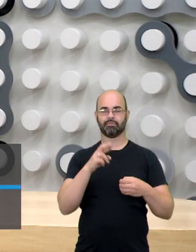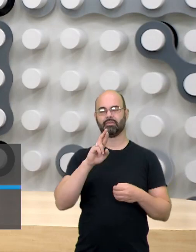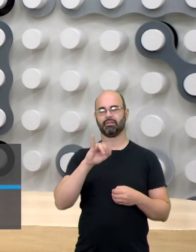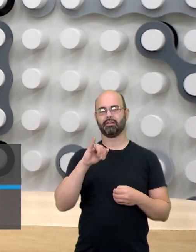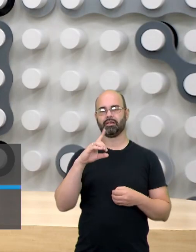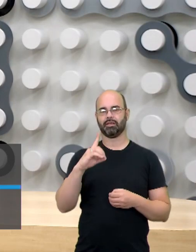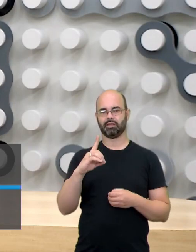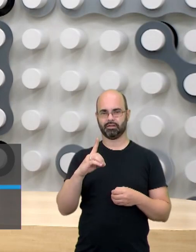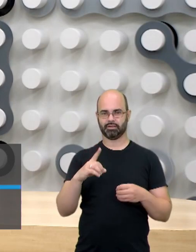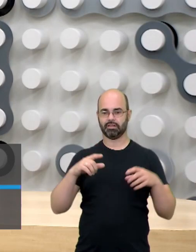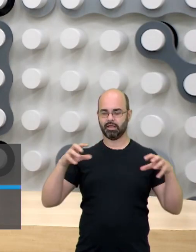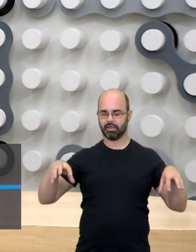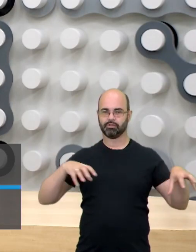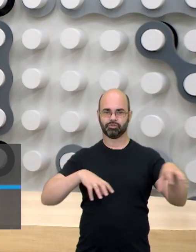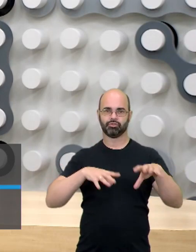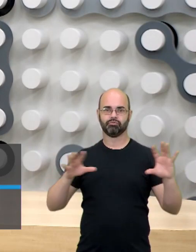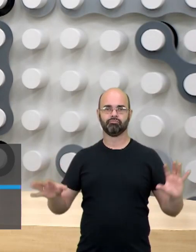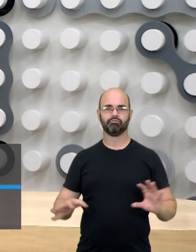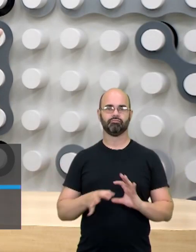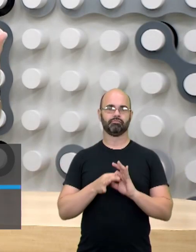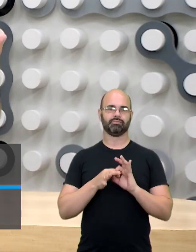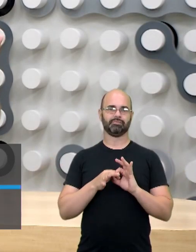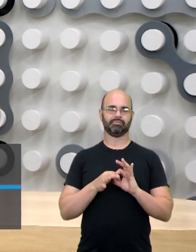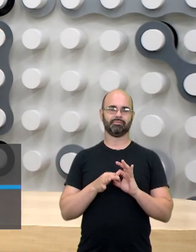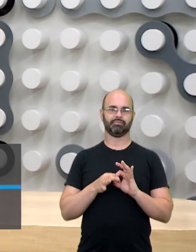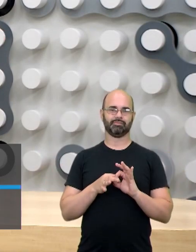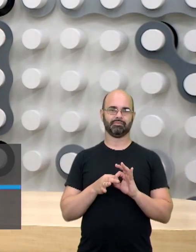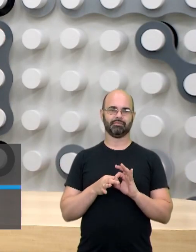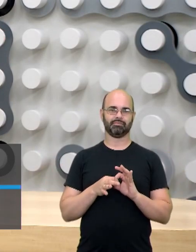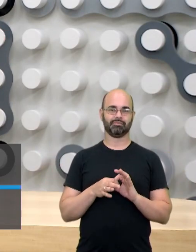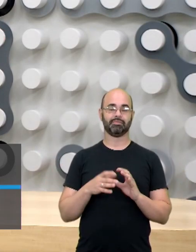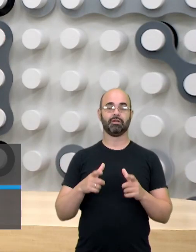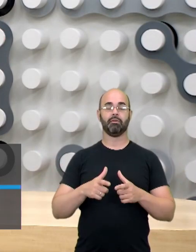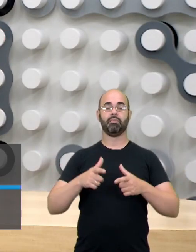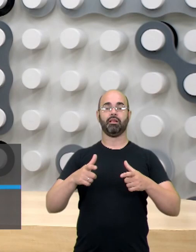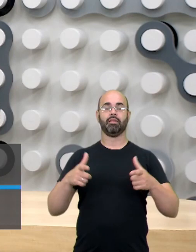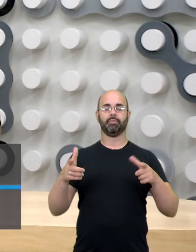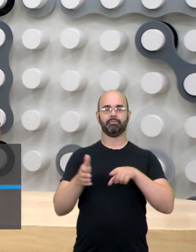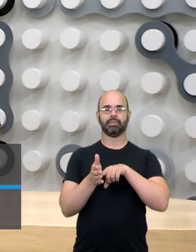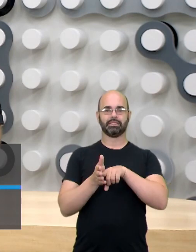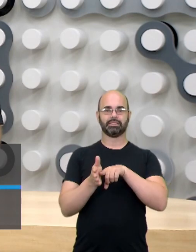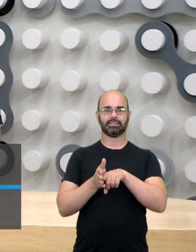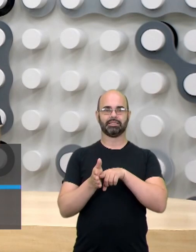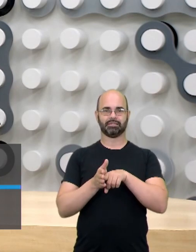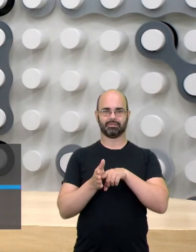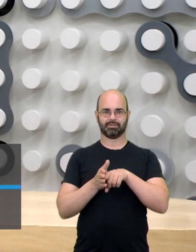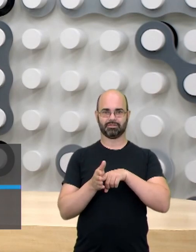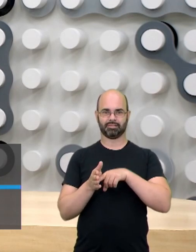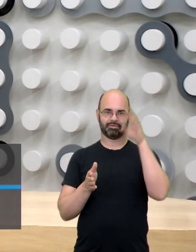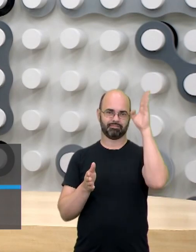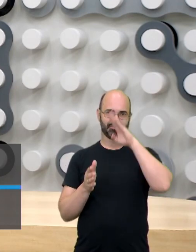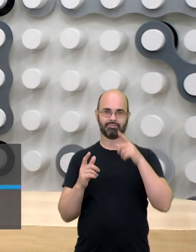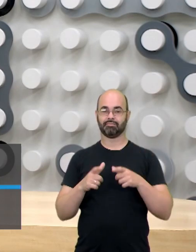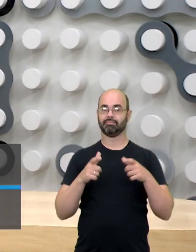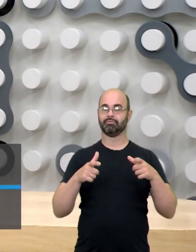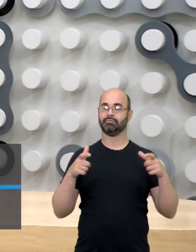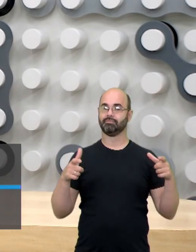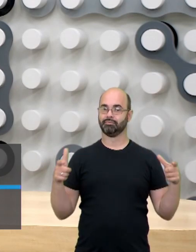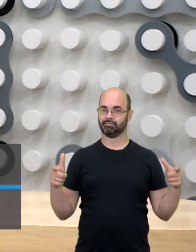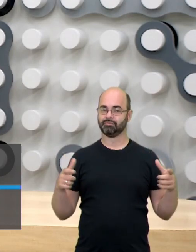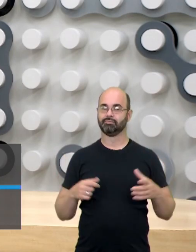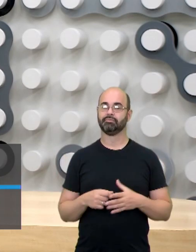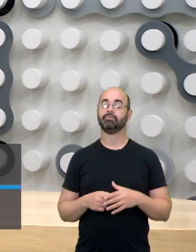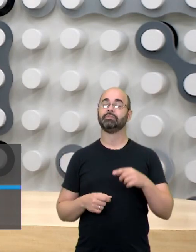que fica lá na região central. Então ele ampliou, né, os territórios aí de pesquisa para o Brasil. E isso aí é de